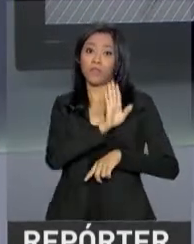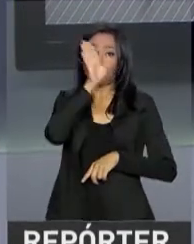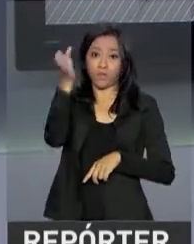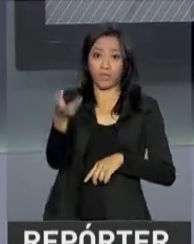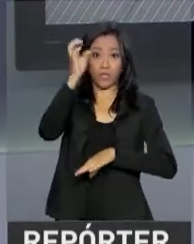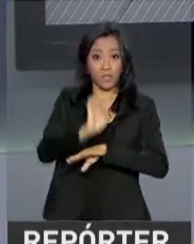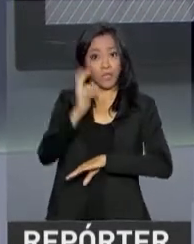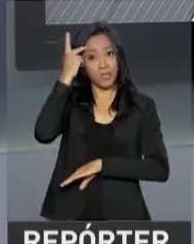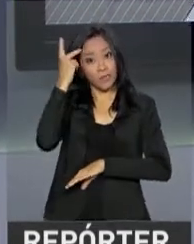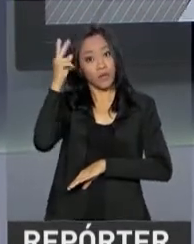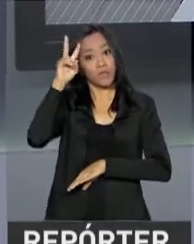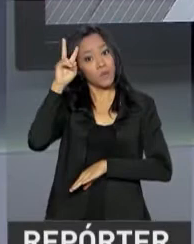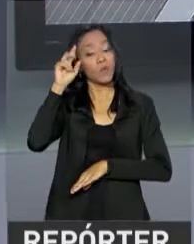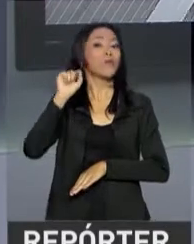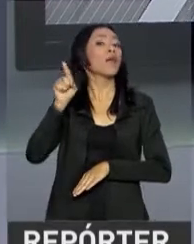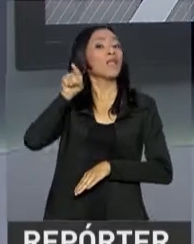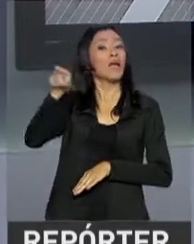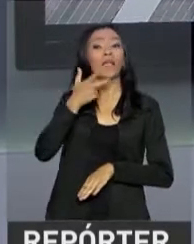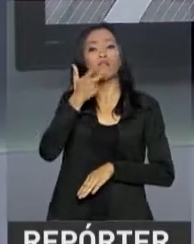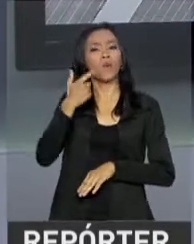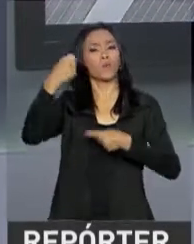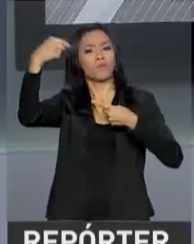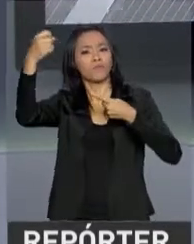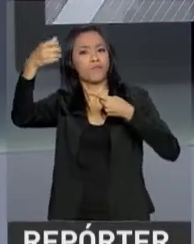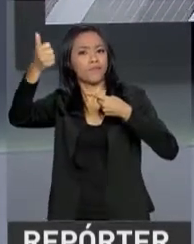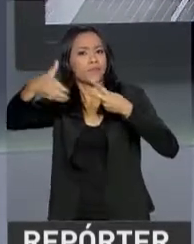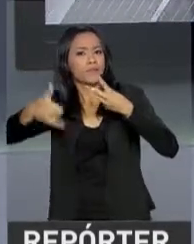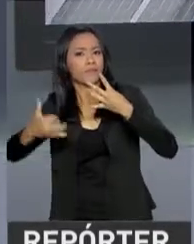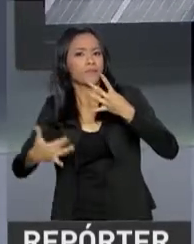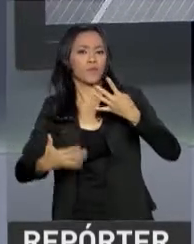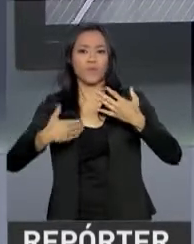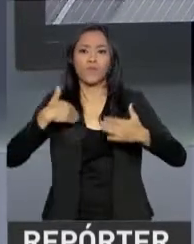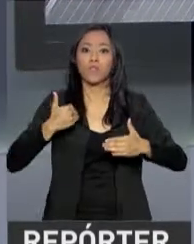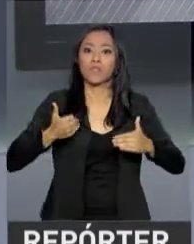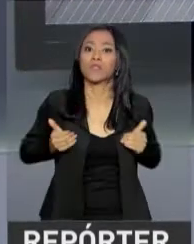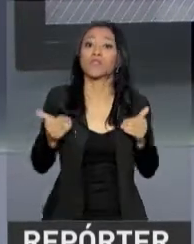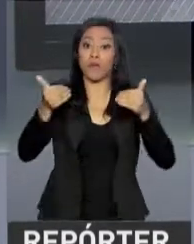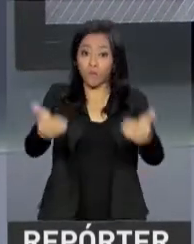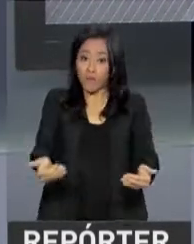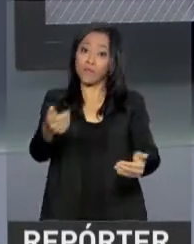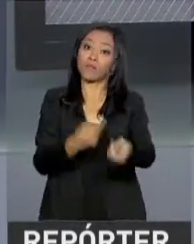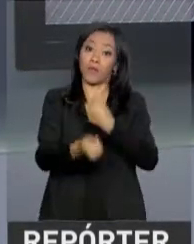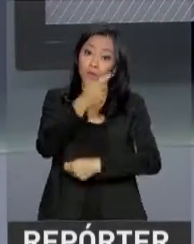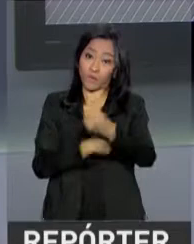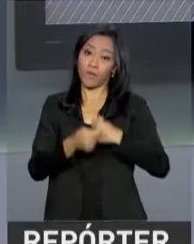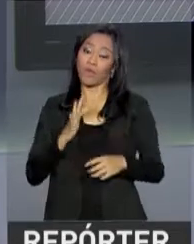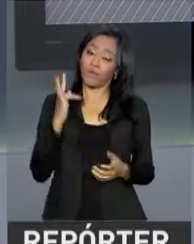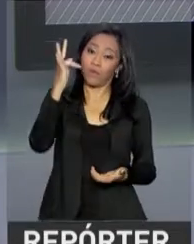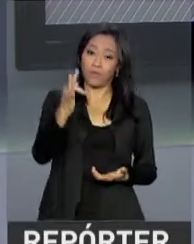investidores internacionais o presidente destacou os avanços recentes da economia e dizia o desenhou um futuro de